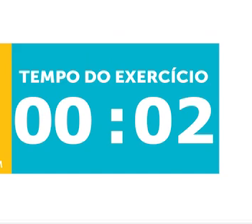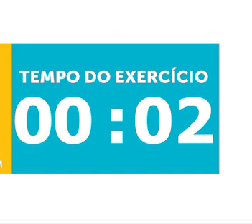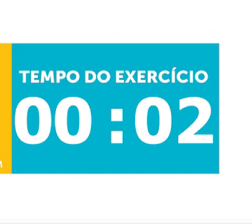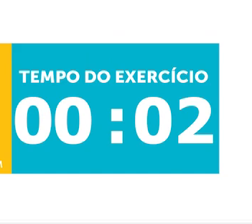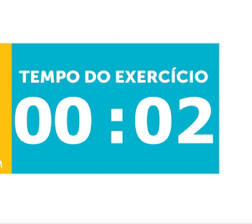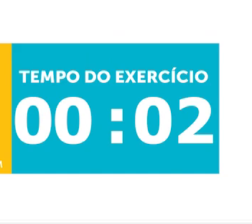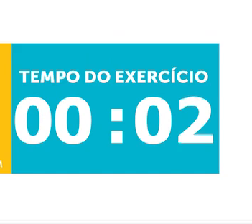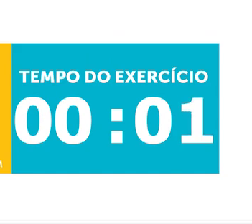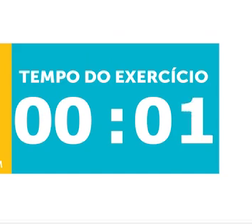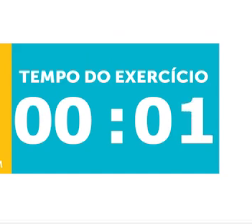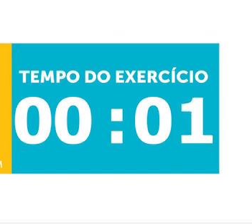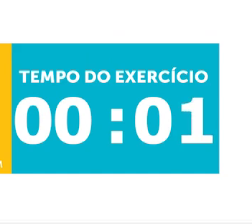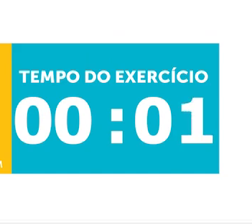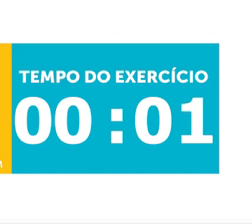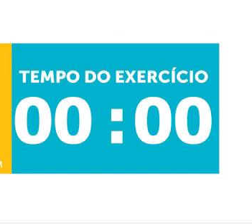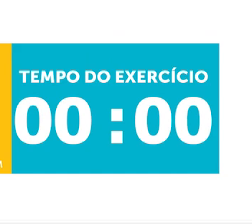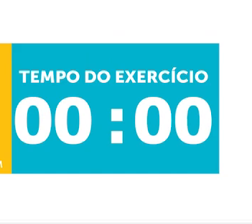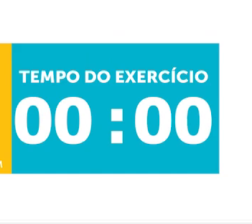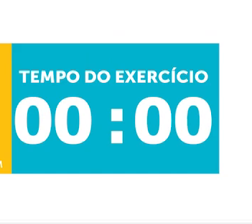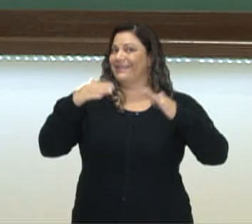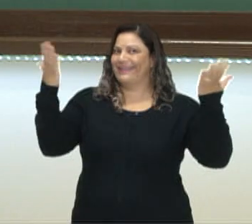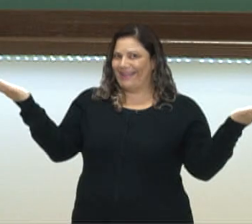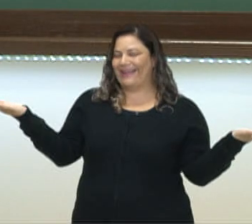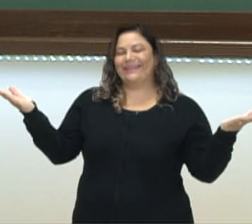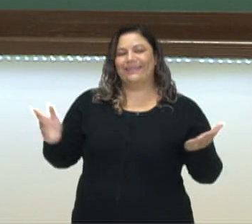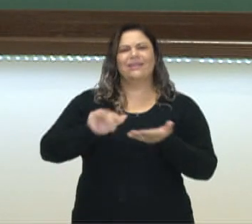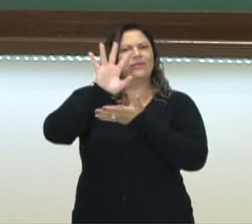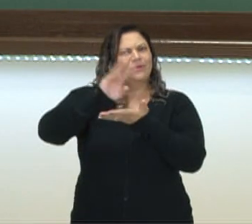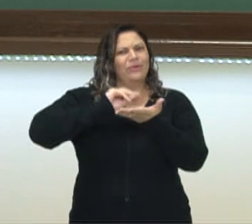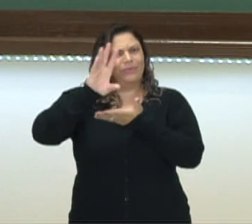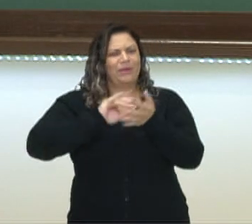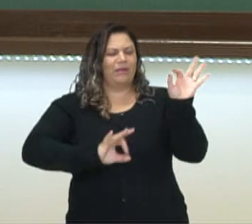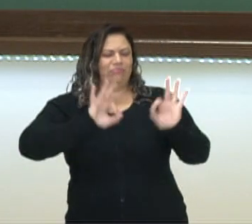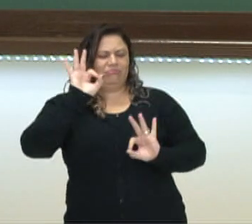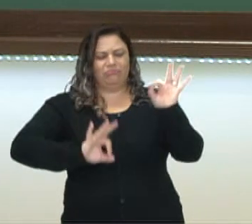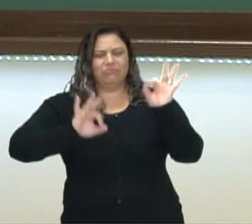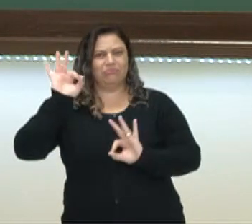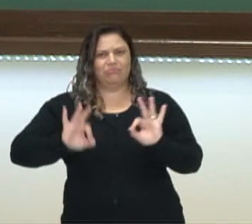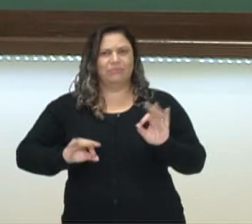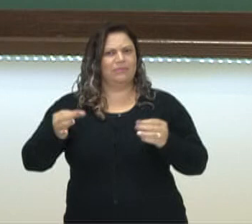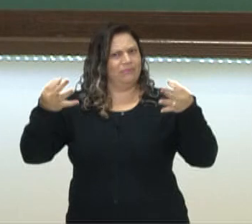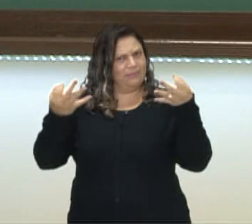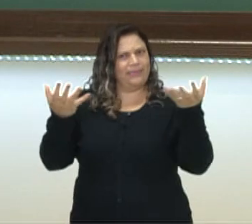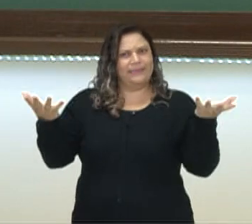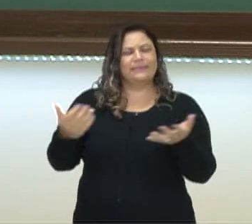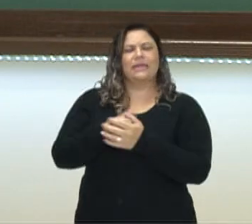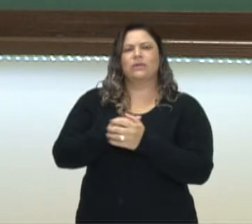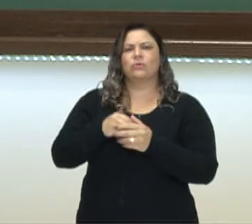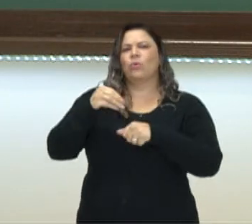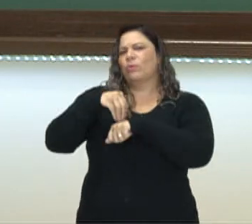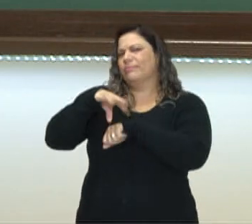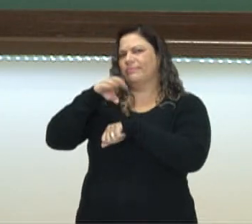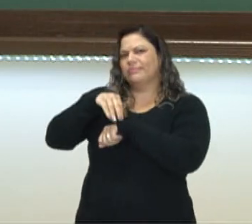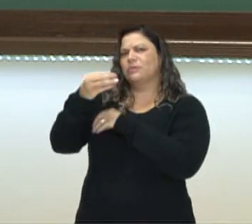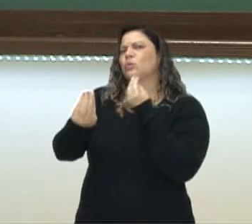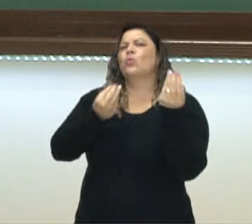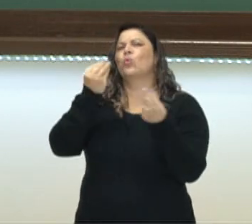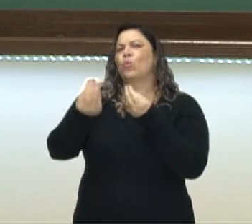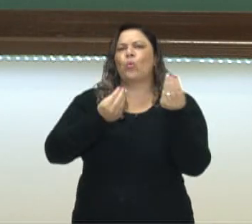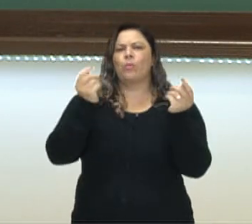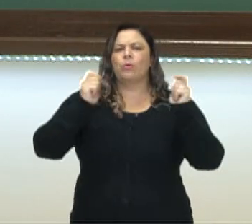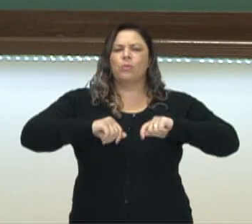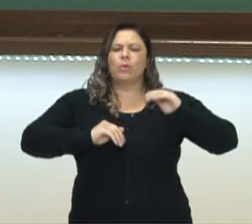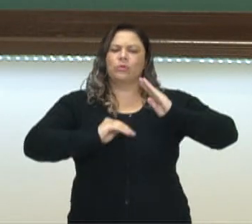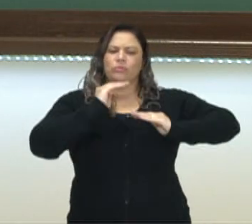Copiar, organizar bem certinho? Com essa dica de como a gente pode construir